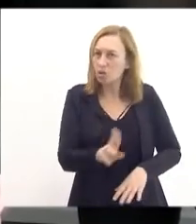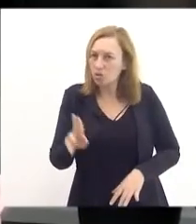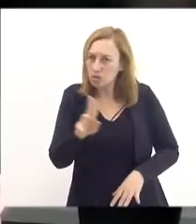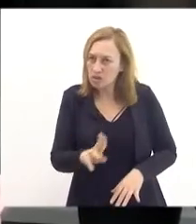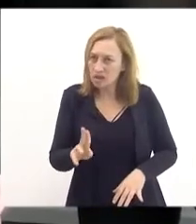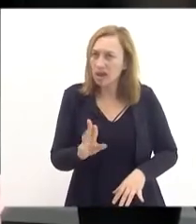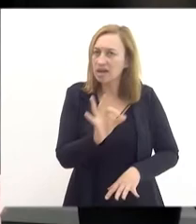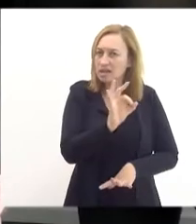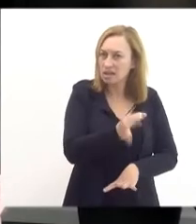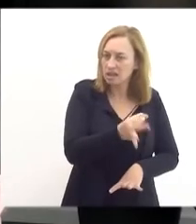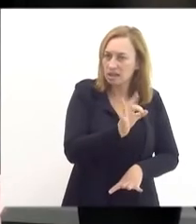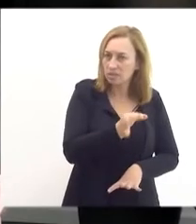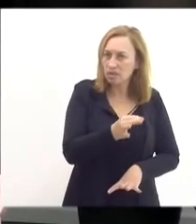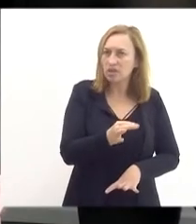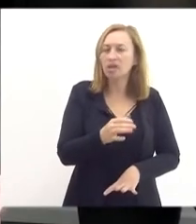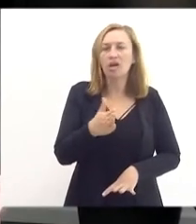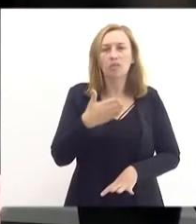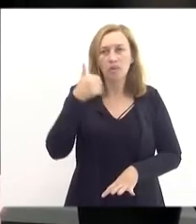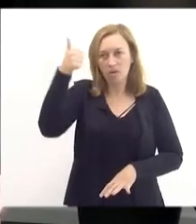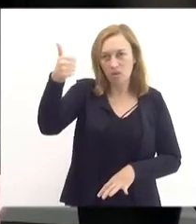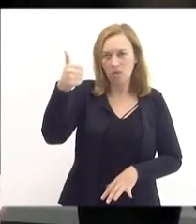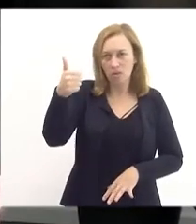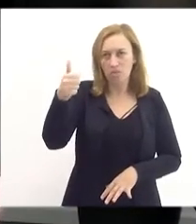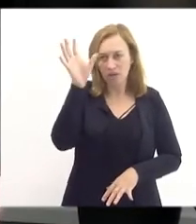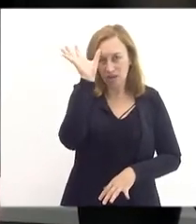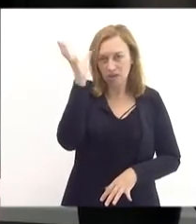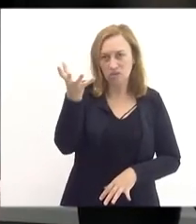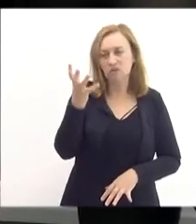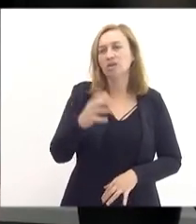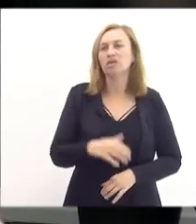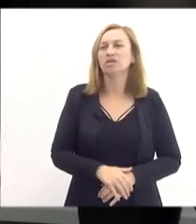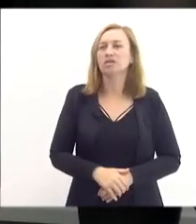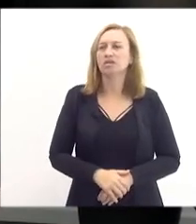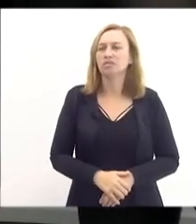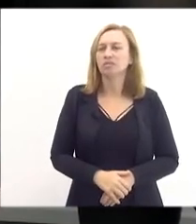realmente, de fato, parece ser a melhor solução.